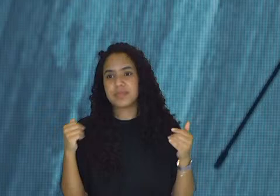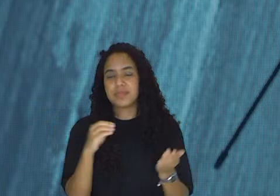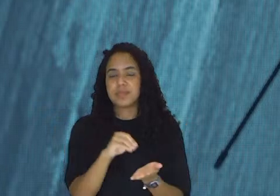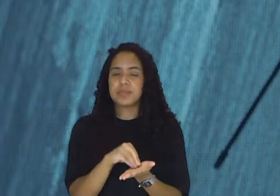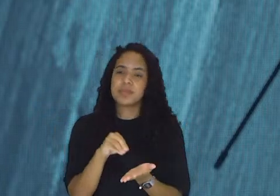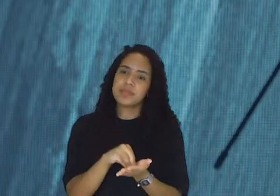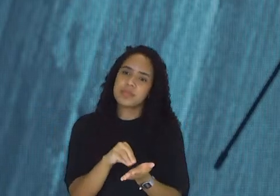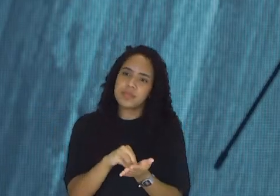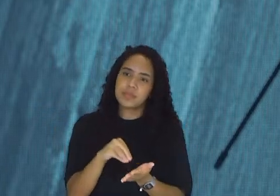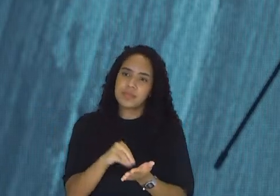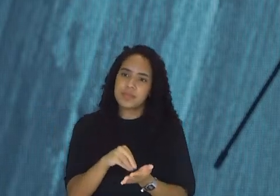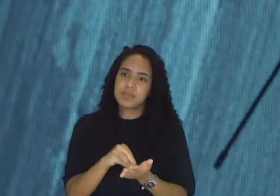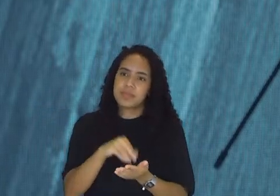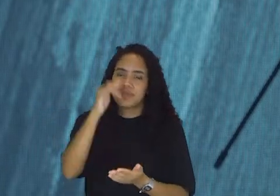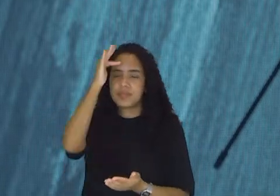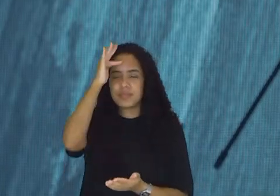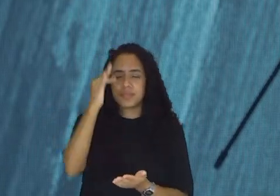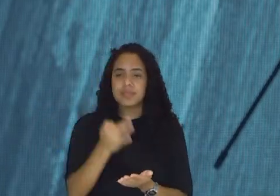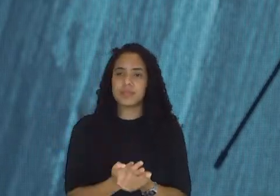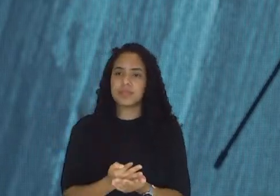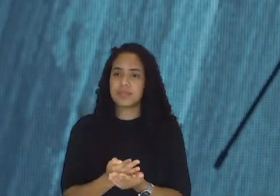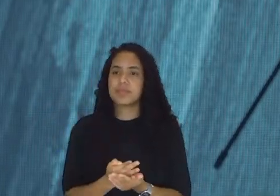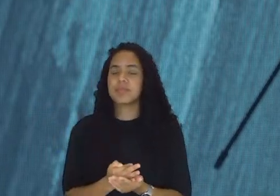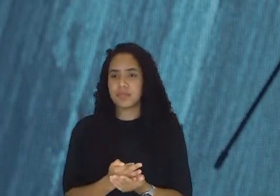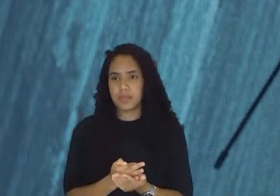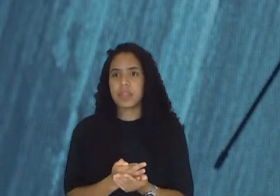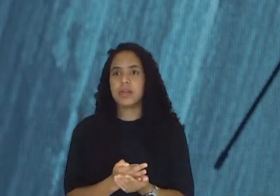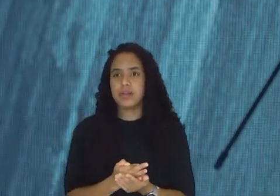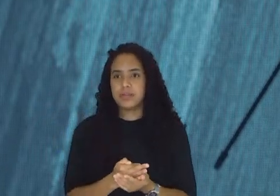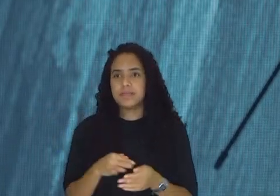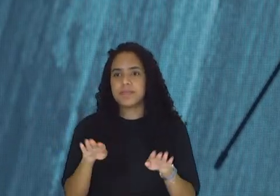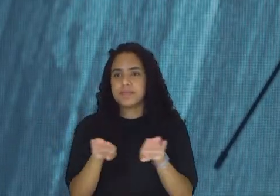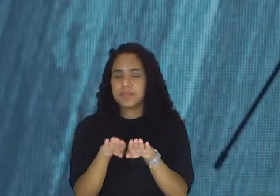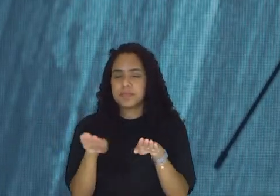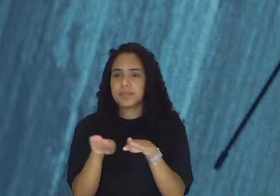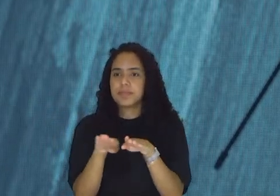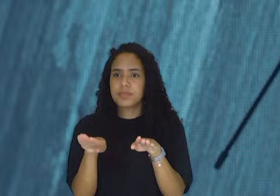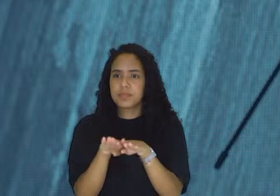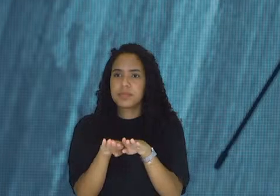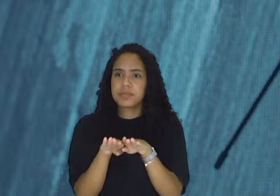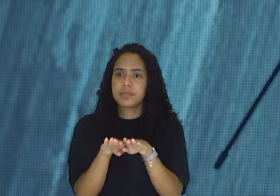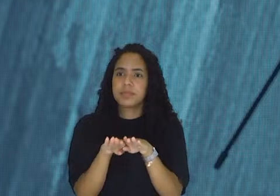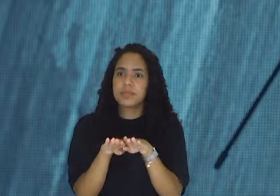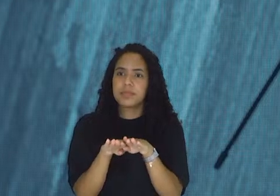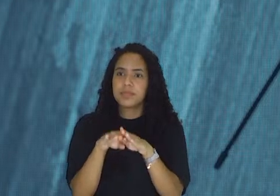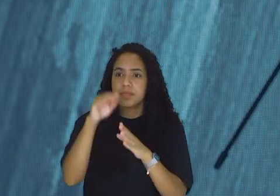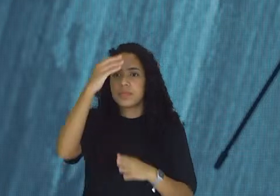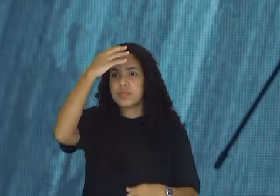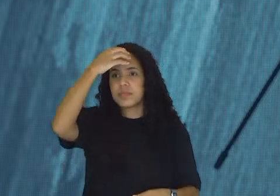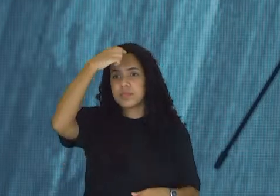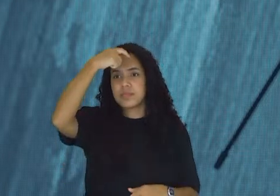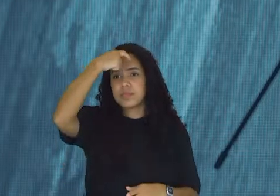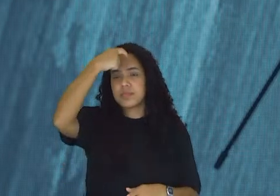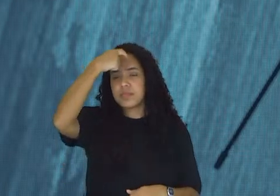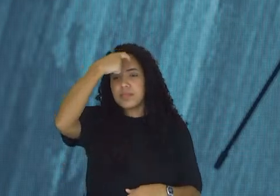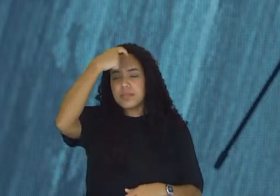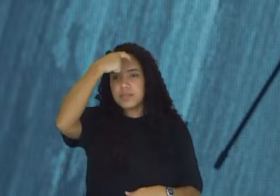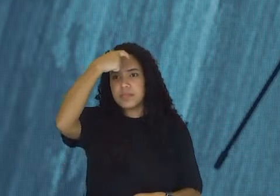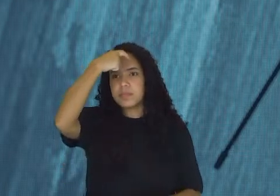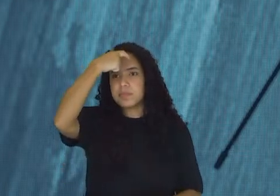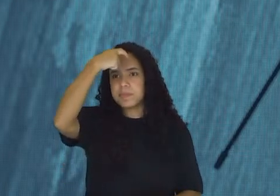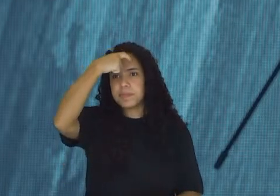de compreender, de ter a revelação de que és Pai, e de que como Pai, o Senhor